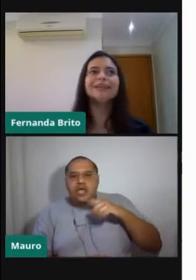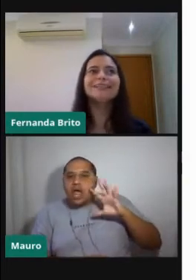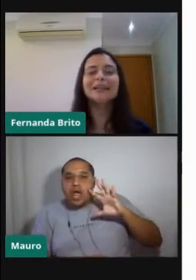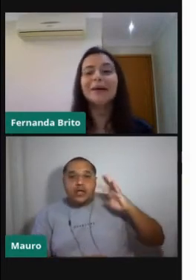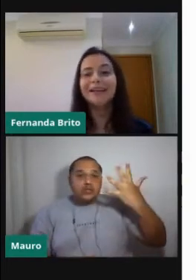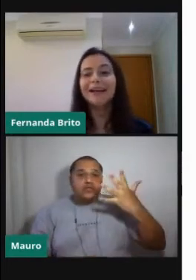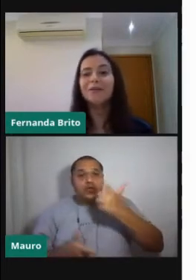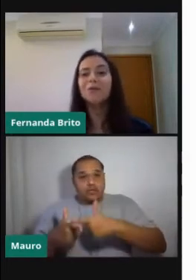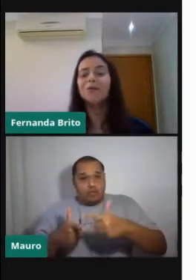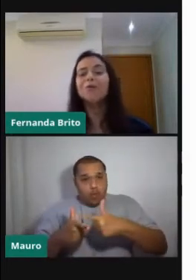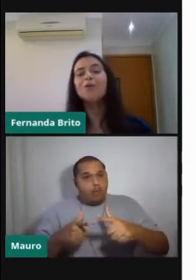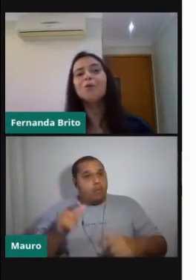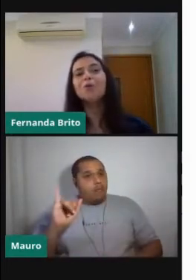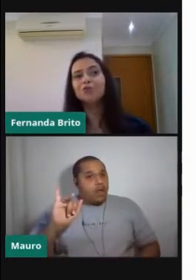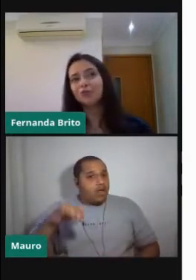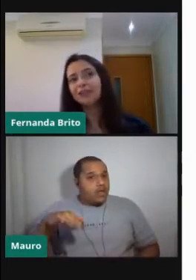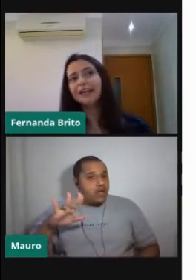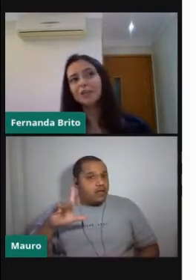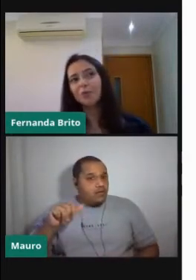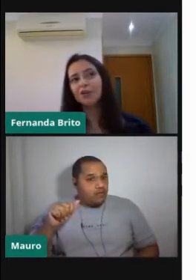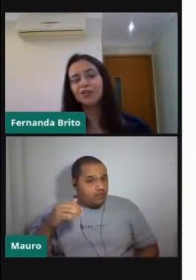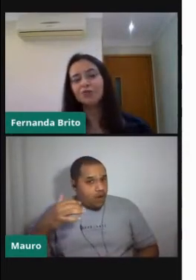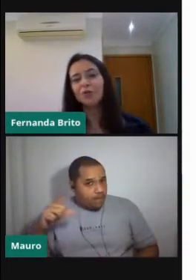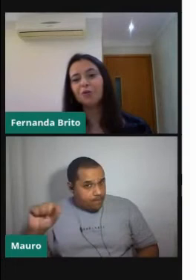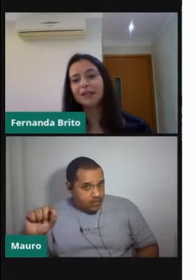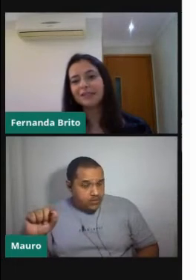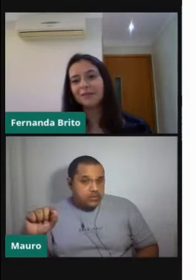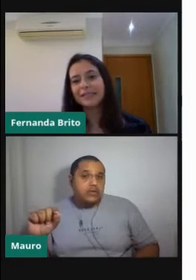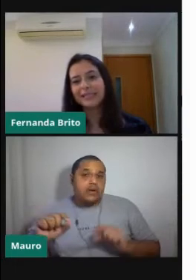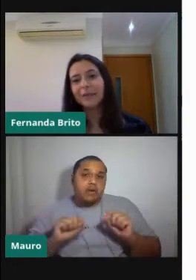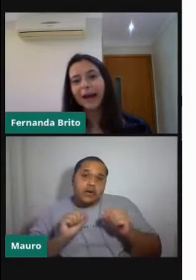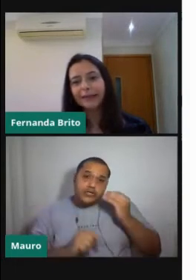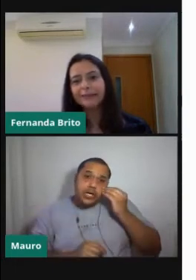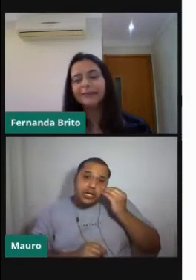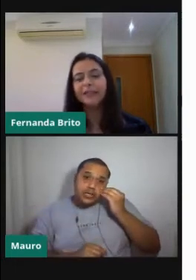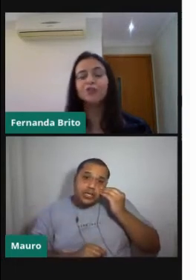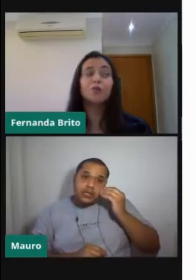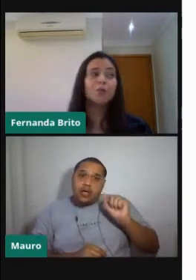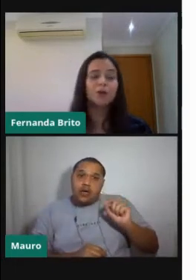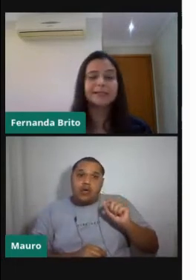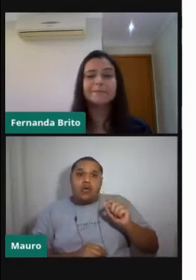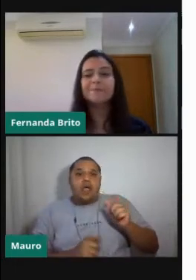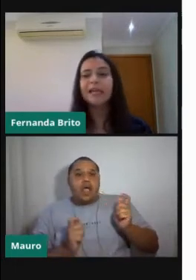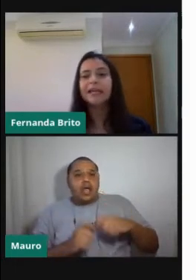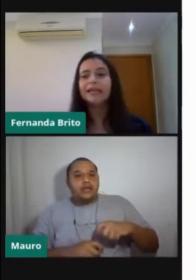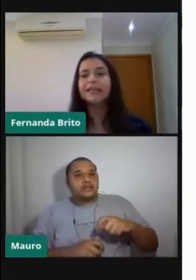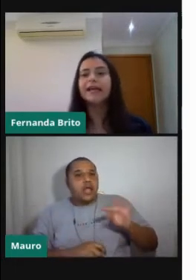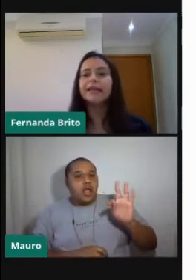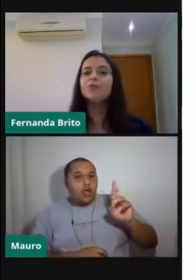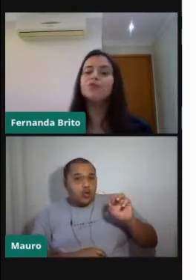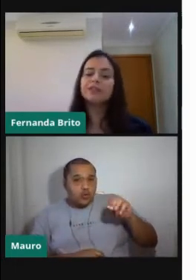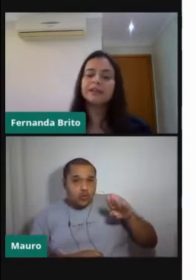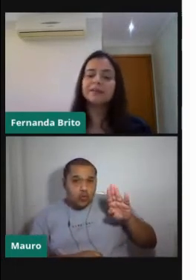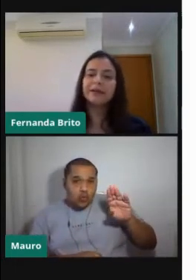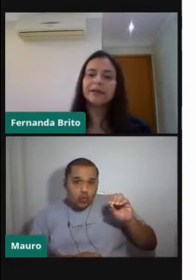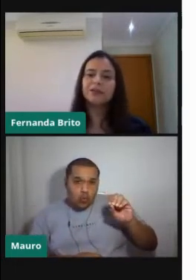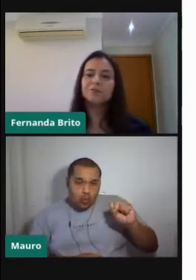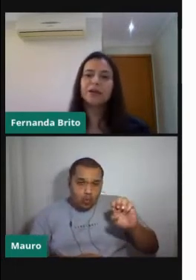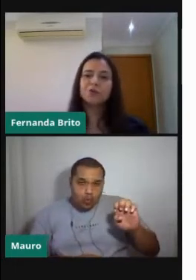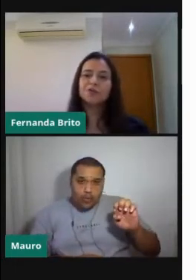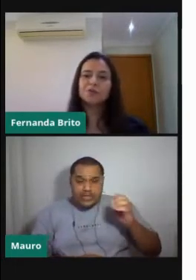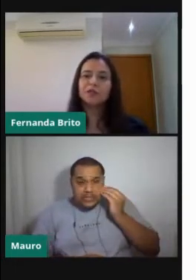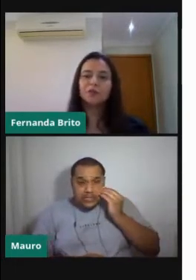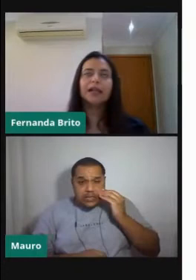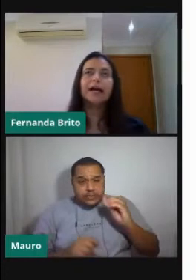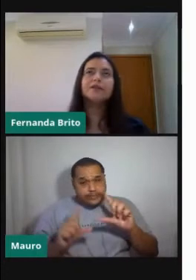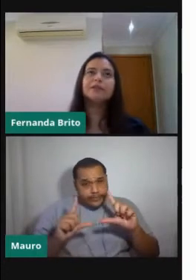tentar trabalhar com o controle da resposta de coagulação exacerbada, né, de trombose. E aí o uso das heparinas